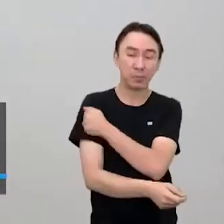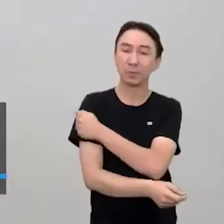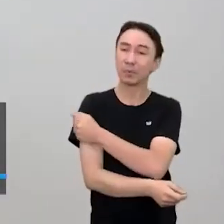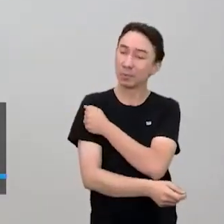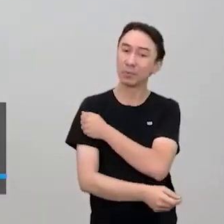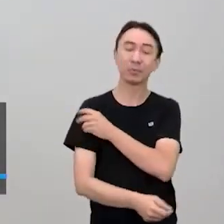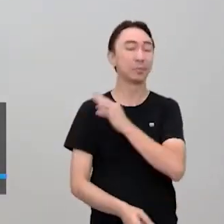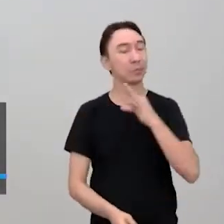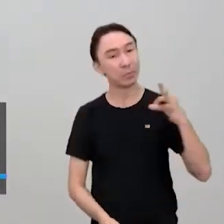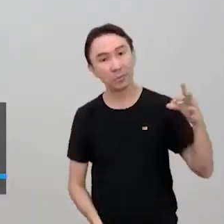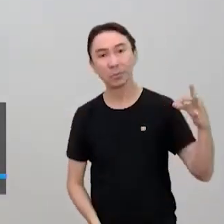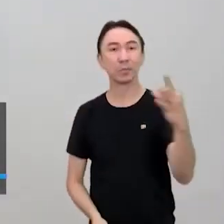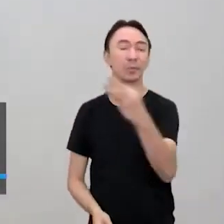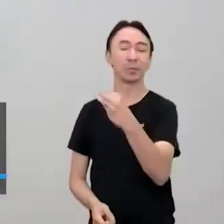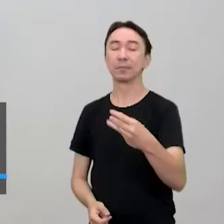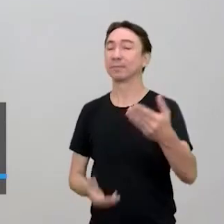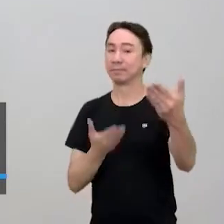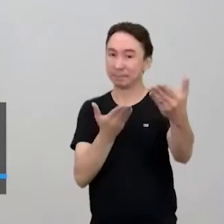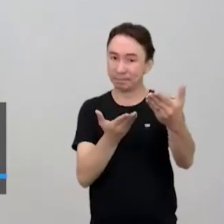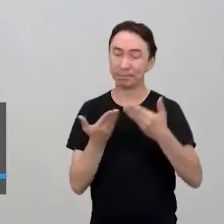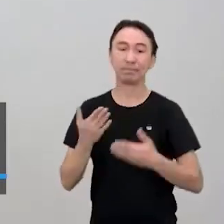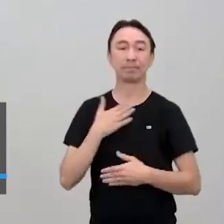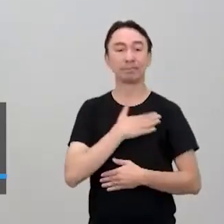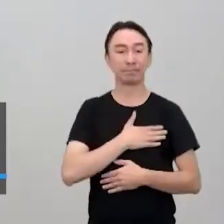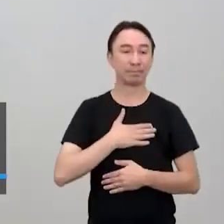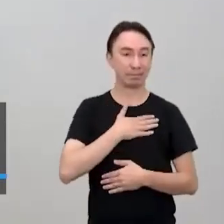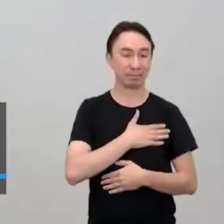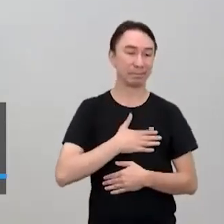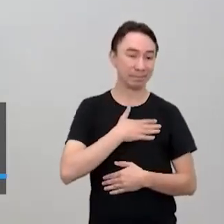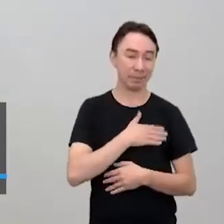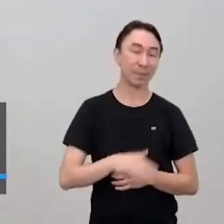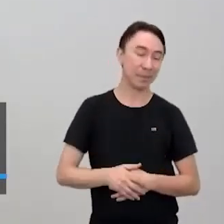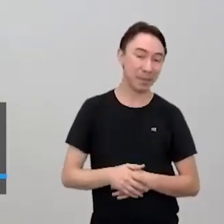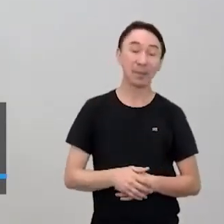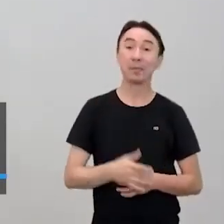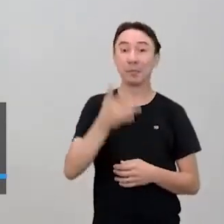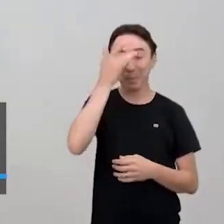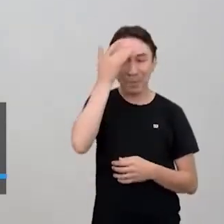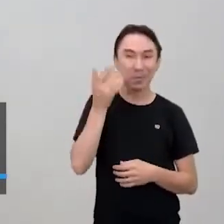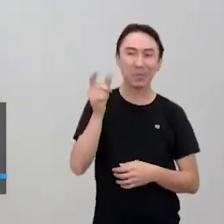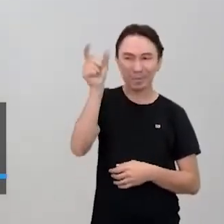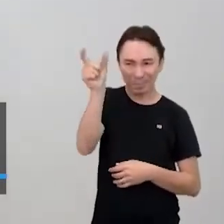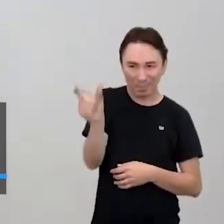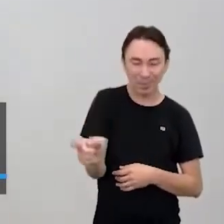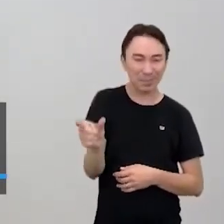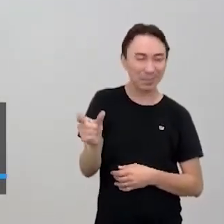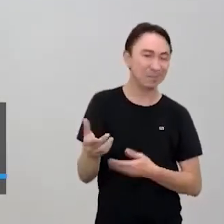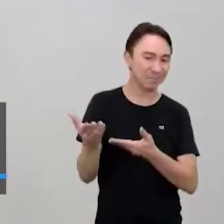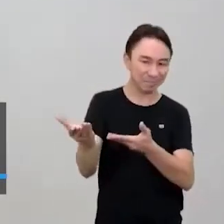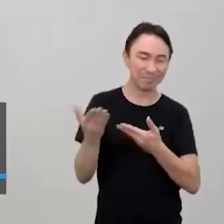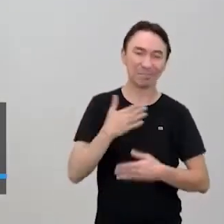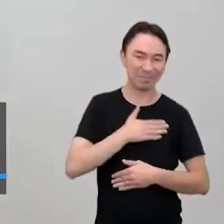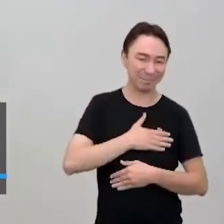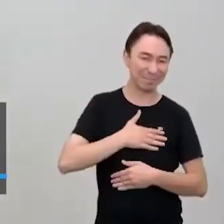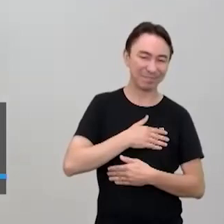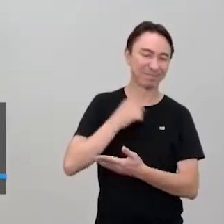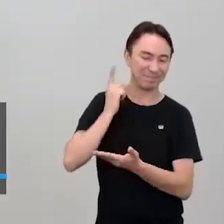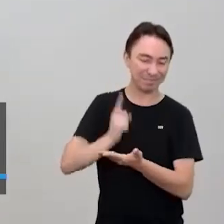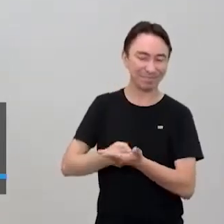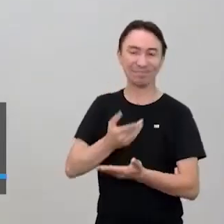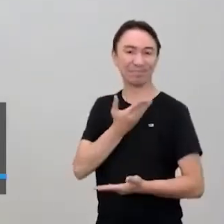aqui muito bem-vindos. E por falar em pessoa bem-vinda, por falar em parceria, eu quero